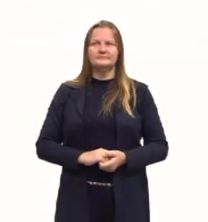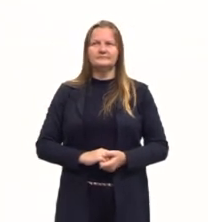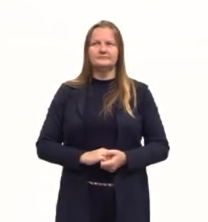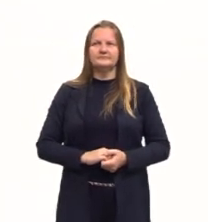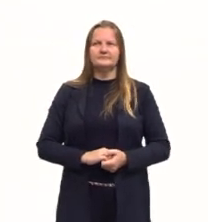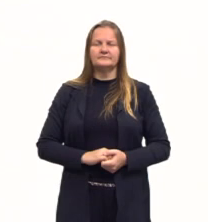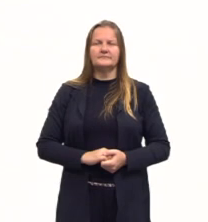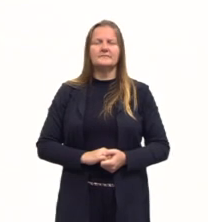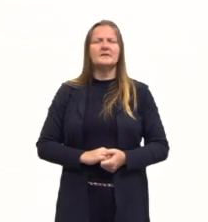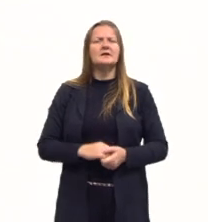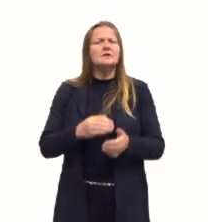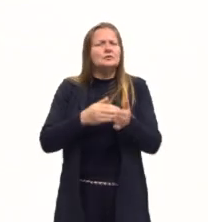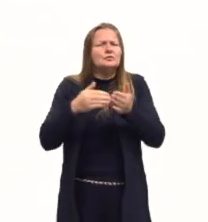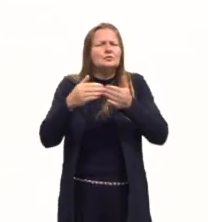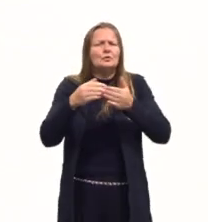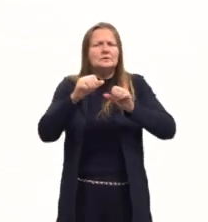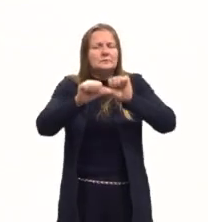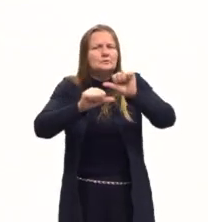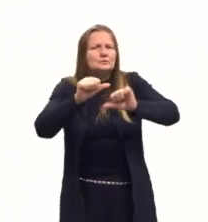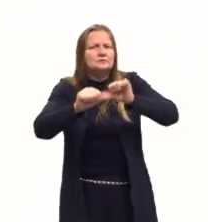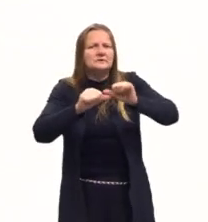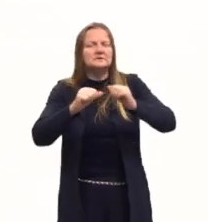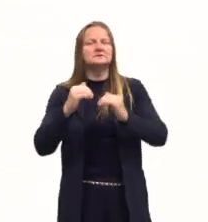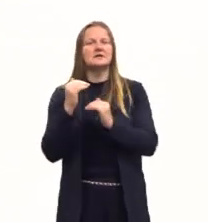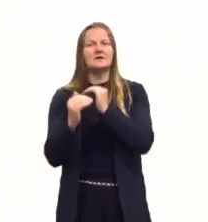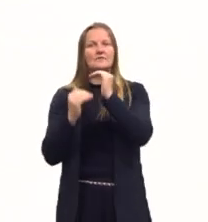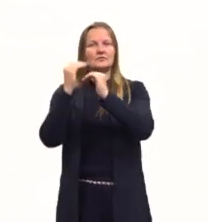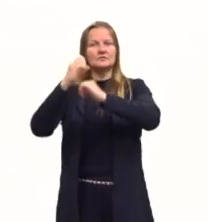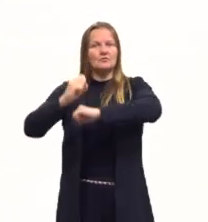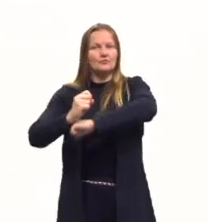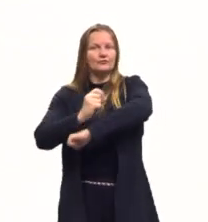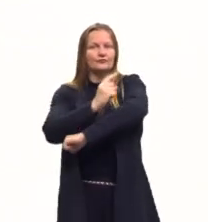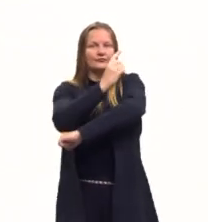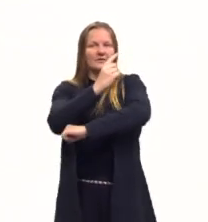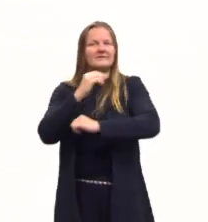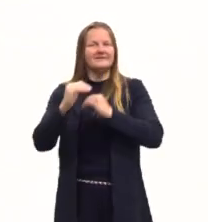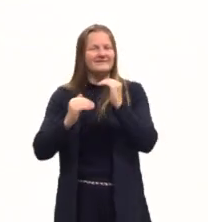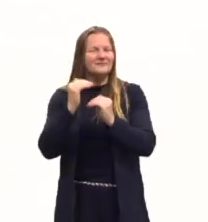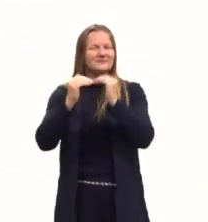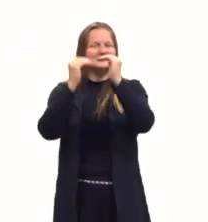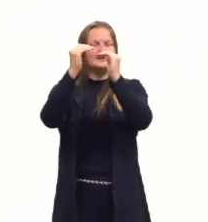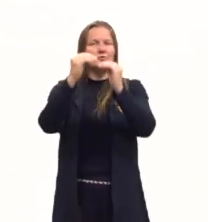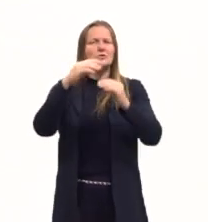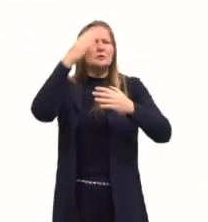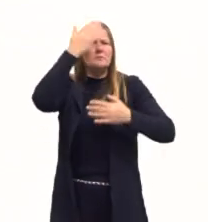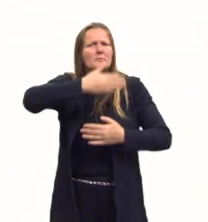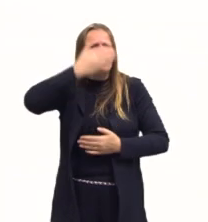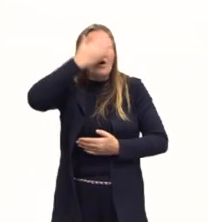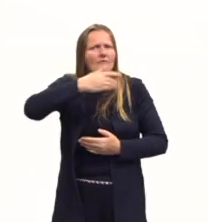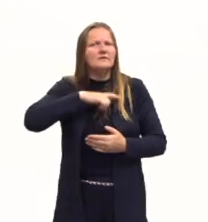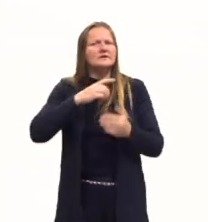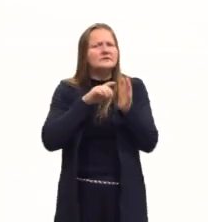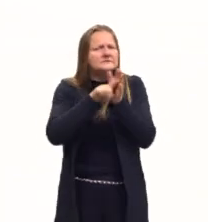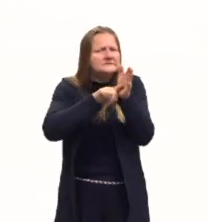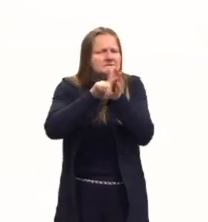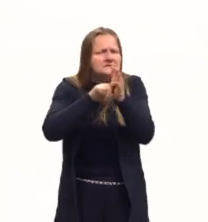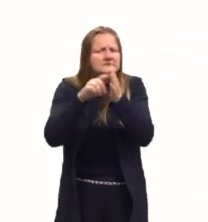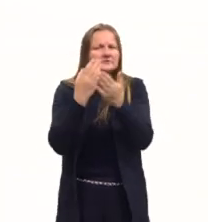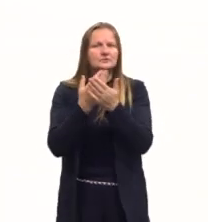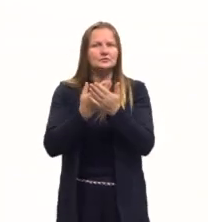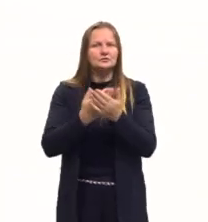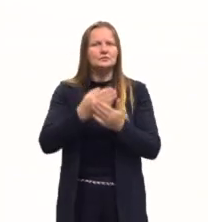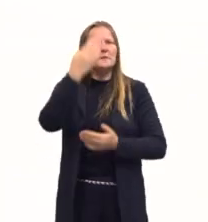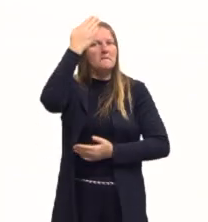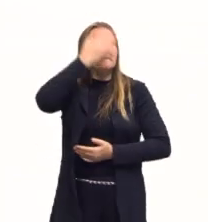é bom essas mudanças a evolução esse ela é comprovada por uma série de estudos e Evidências